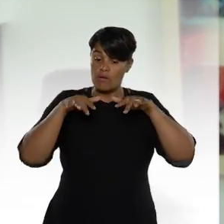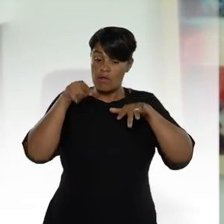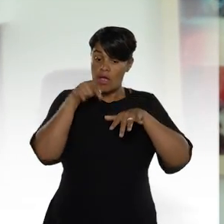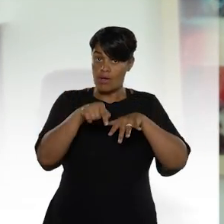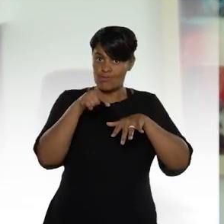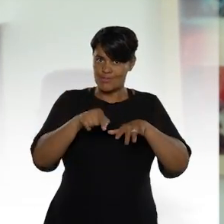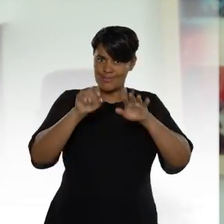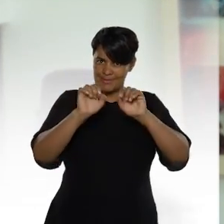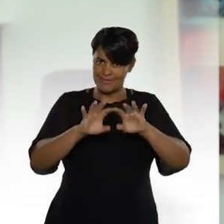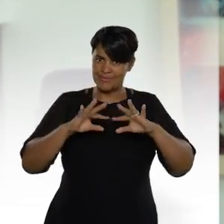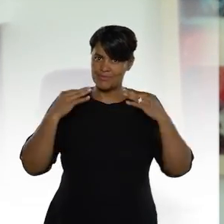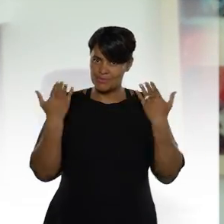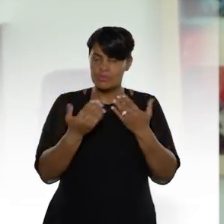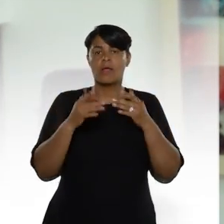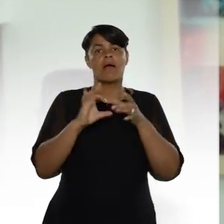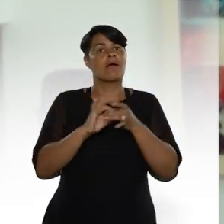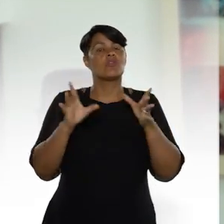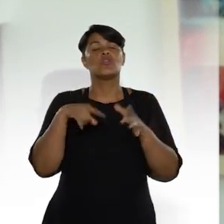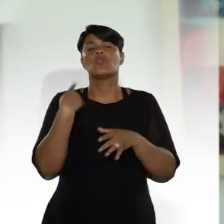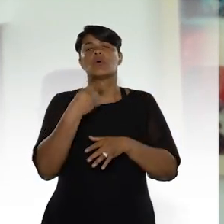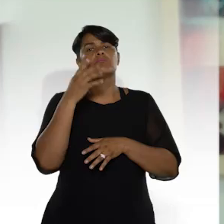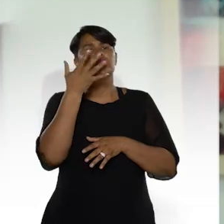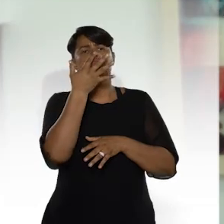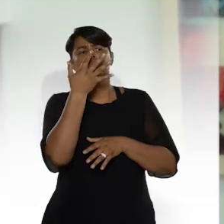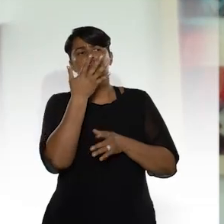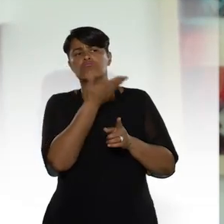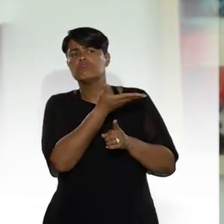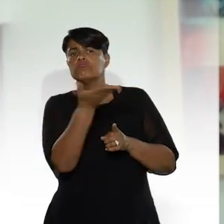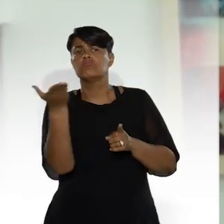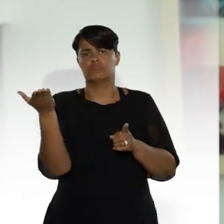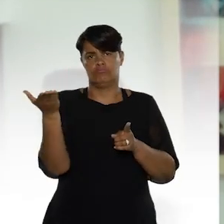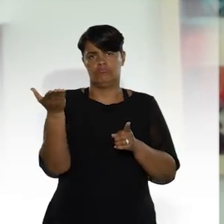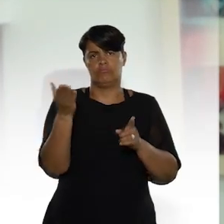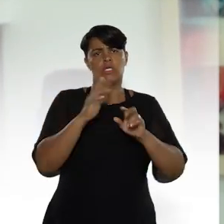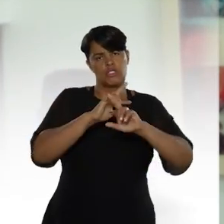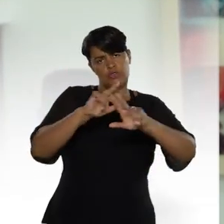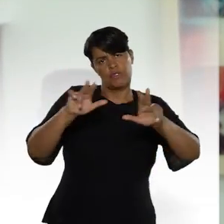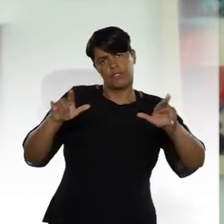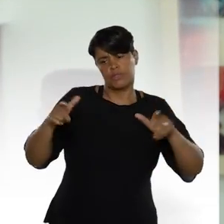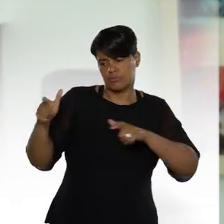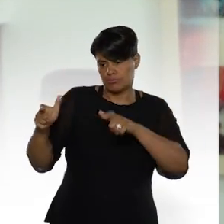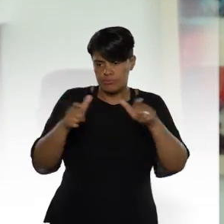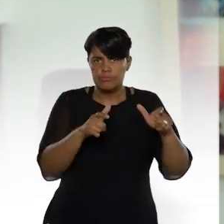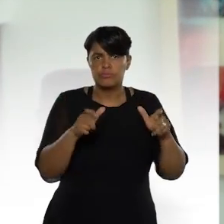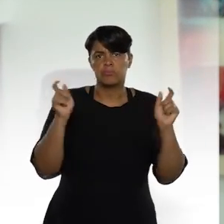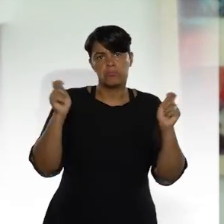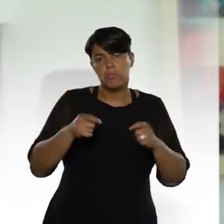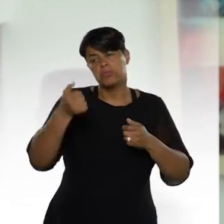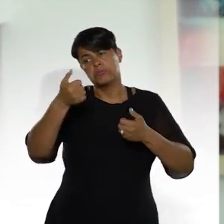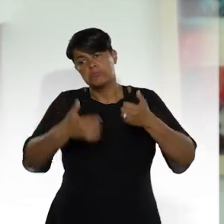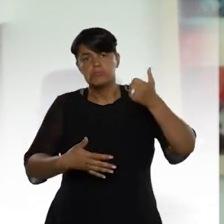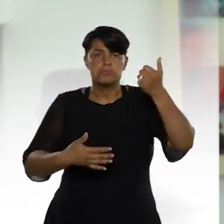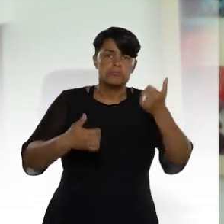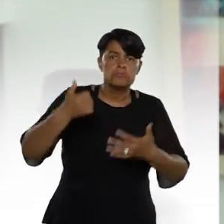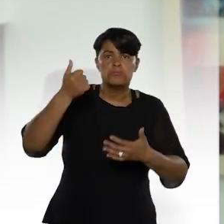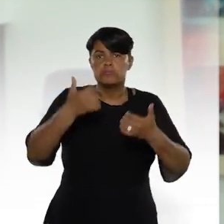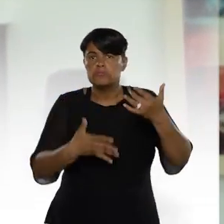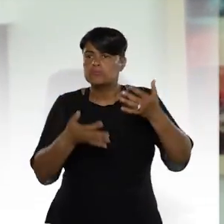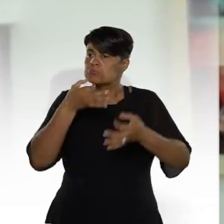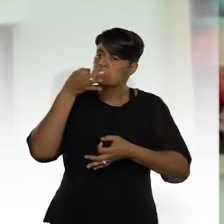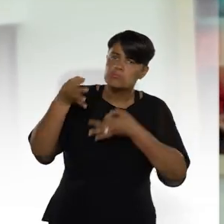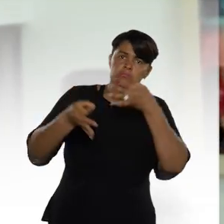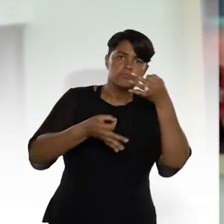momento de escuta do Ministério Público Federal para a sociedade, os diferentes setores, para que se coloquem os seus pontos de vista,